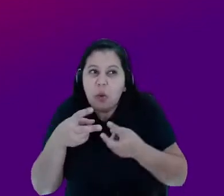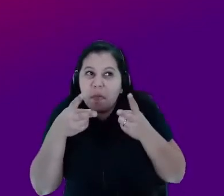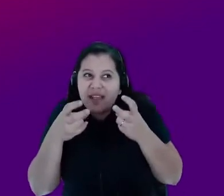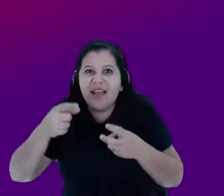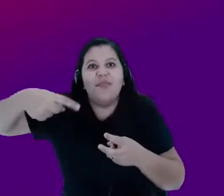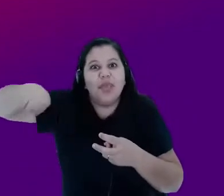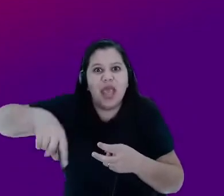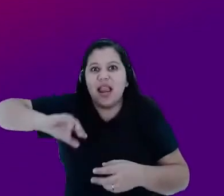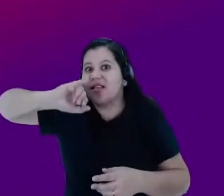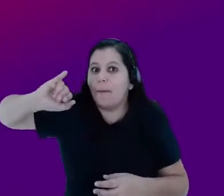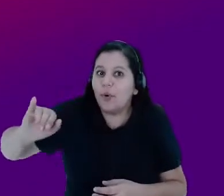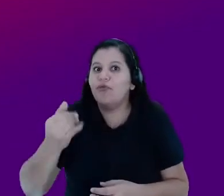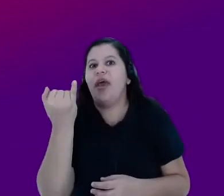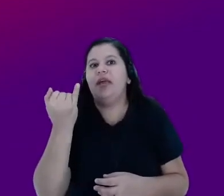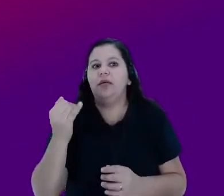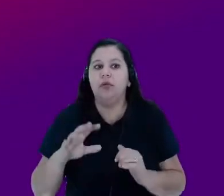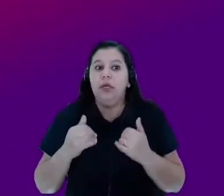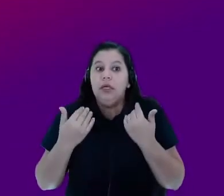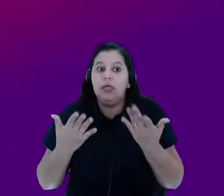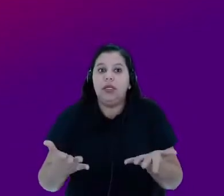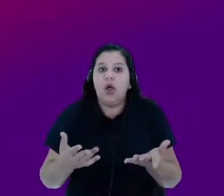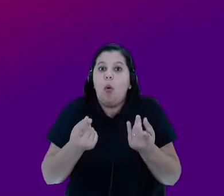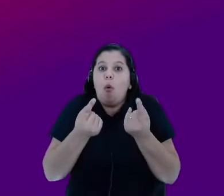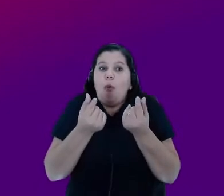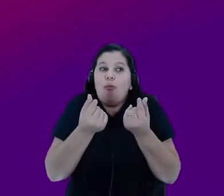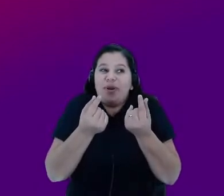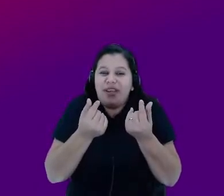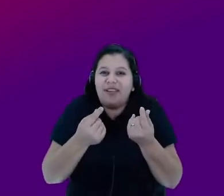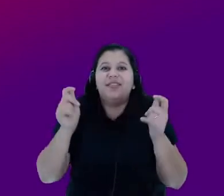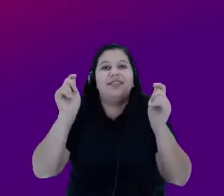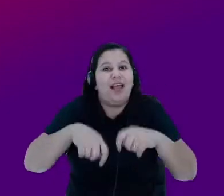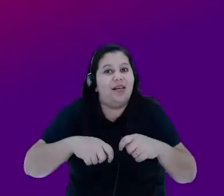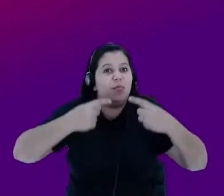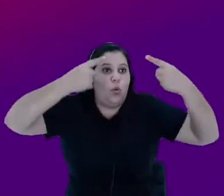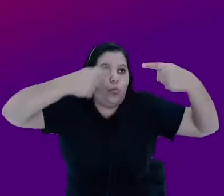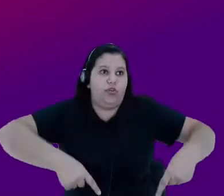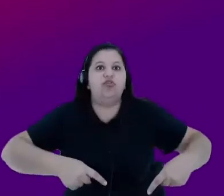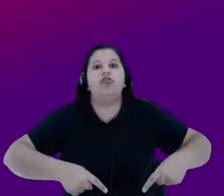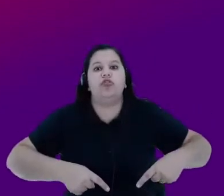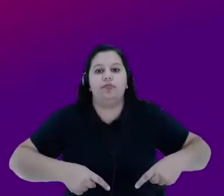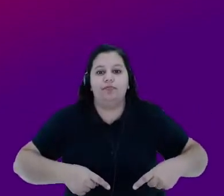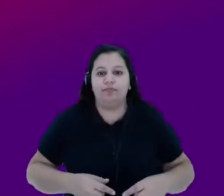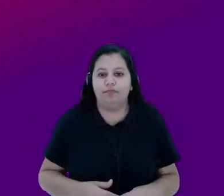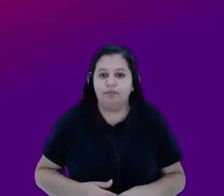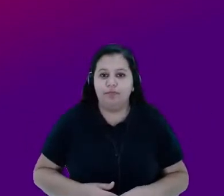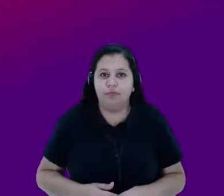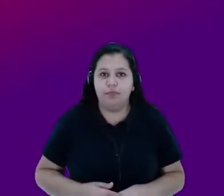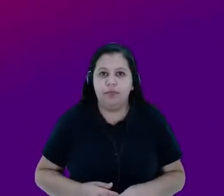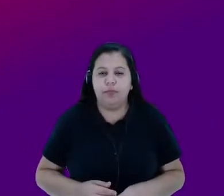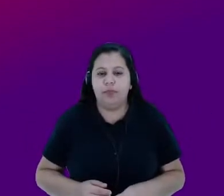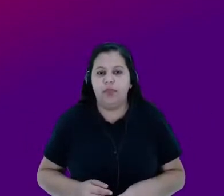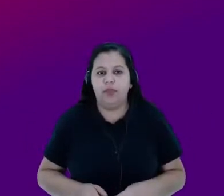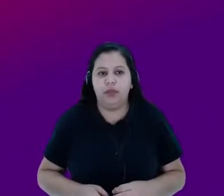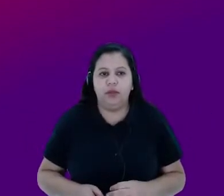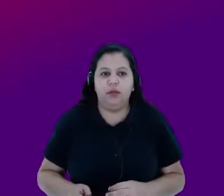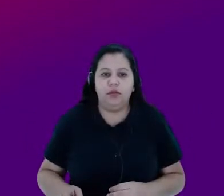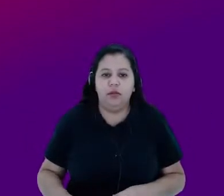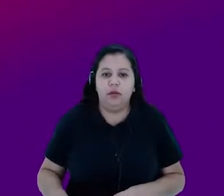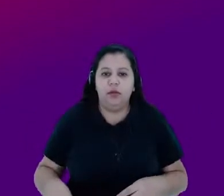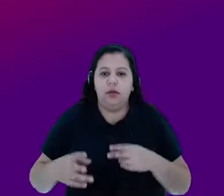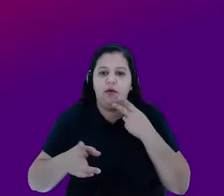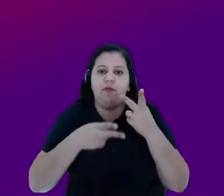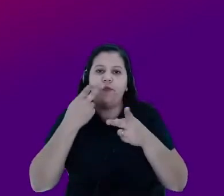preço é o item que elas podem ser mais agressivas, tá? E aí, falando um pouco